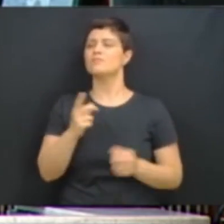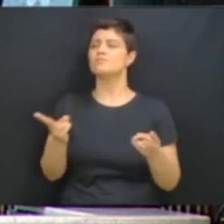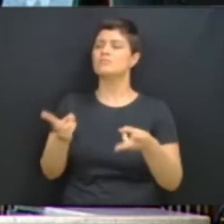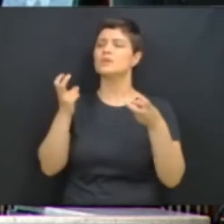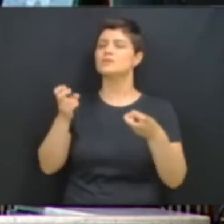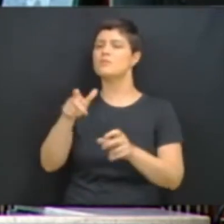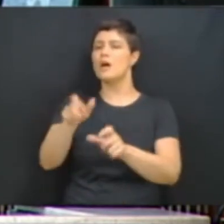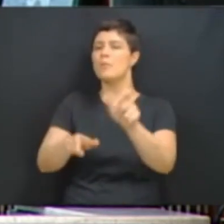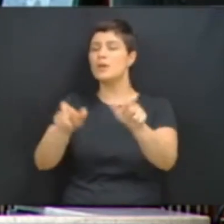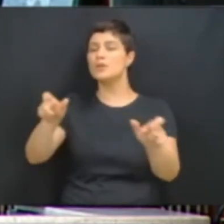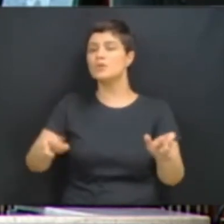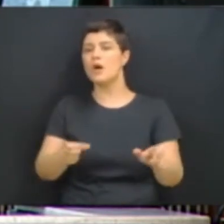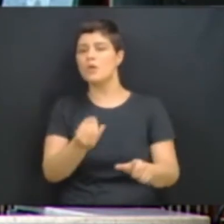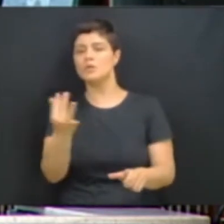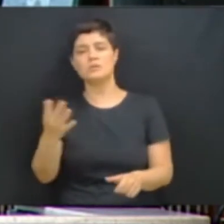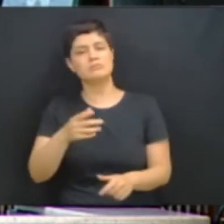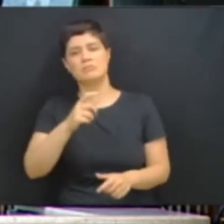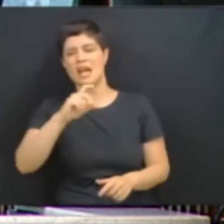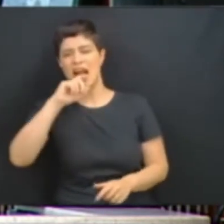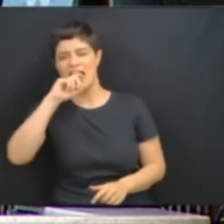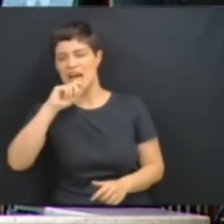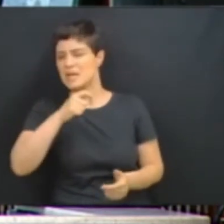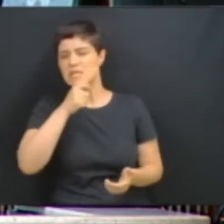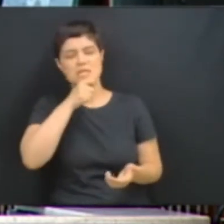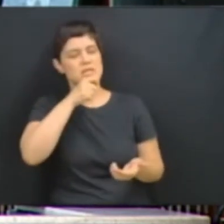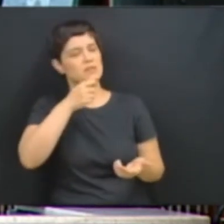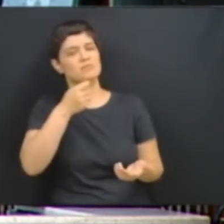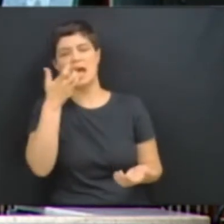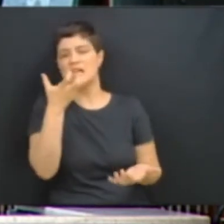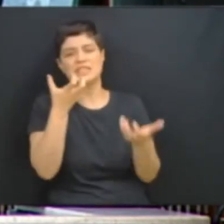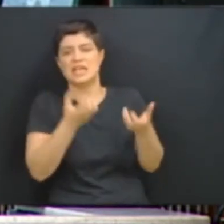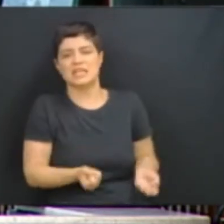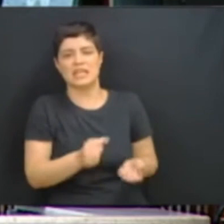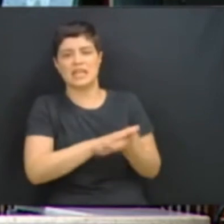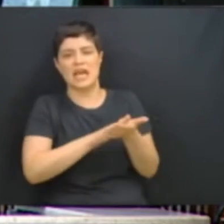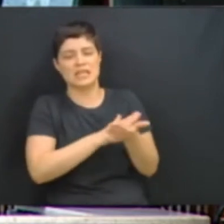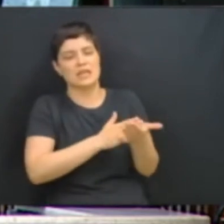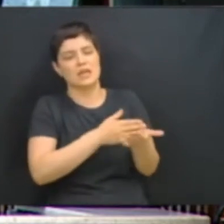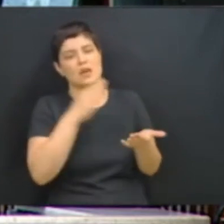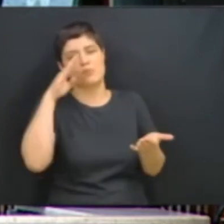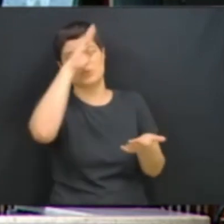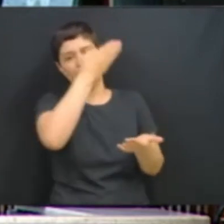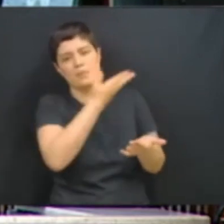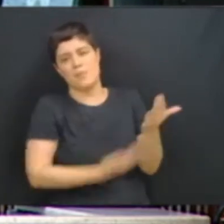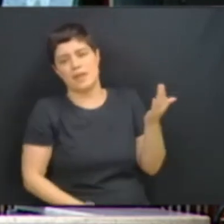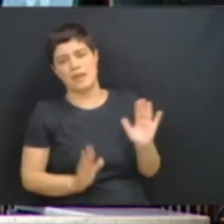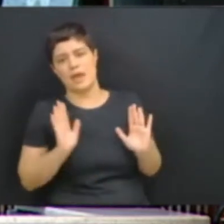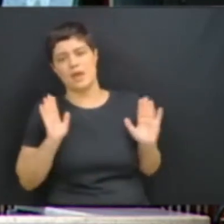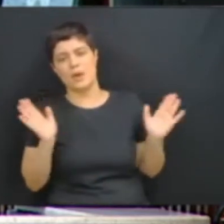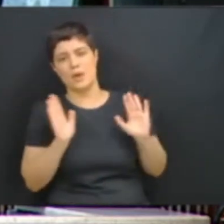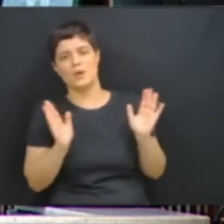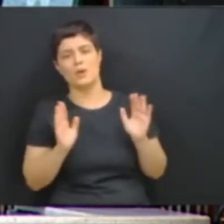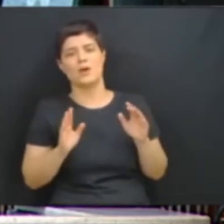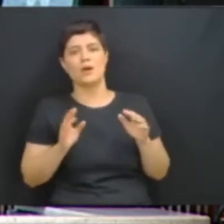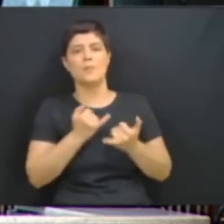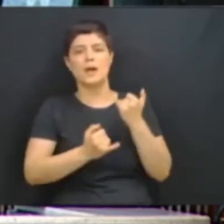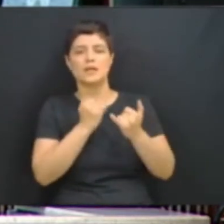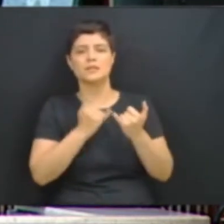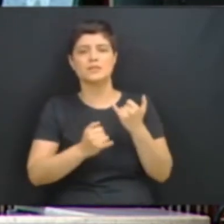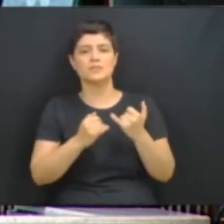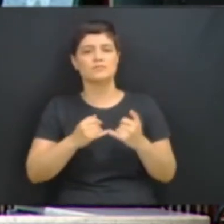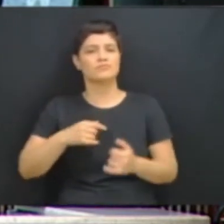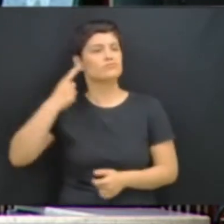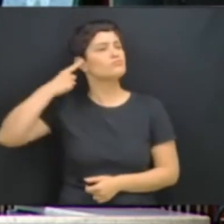bolsonarismo, aqueles que estão se sentindo abandonados hoje, e não ouçam mais, e não escutam mais